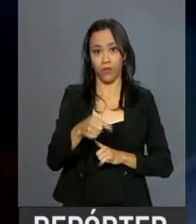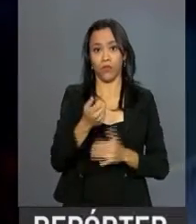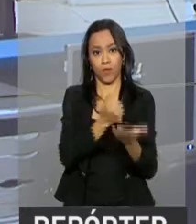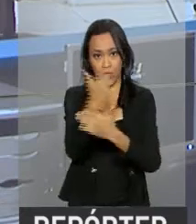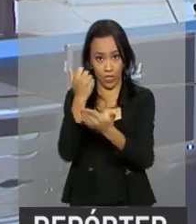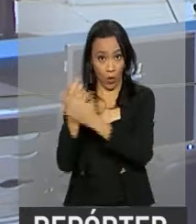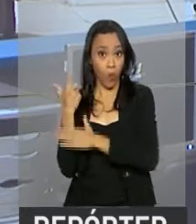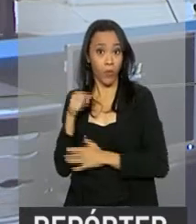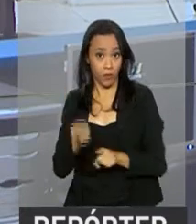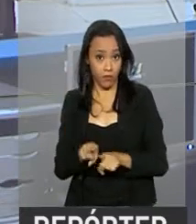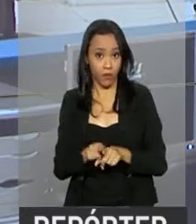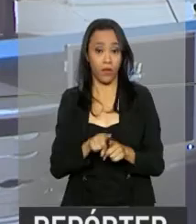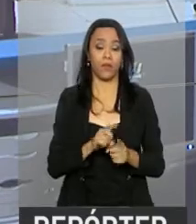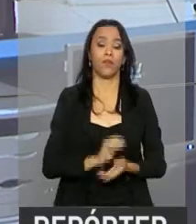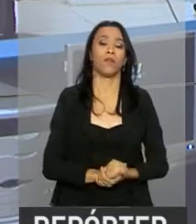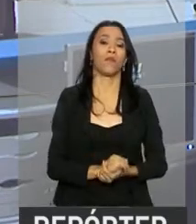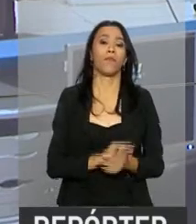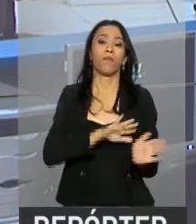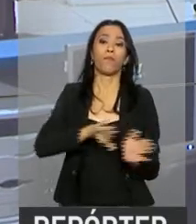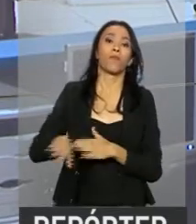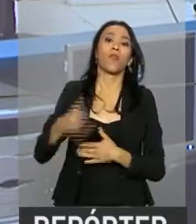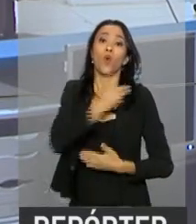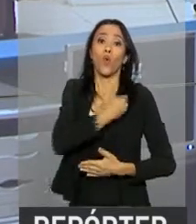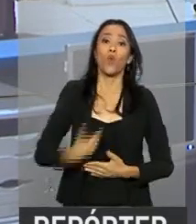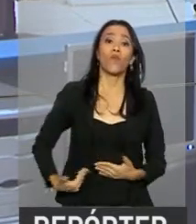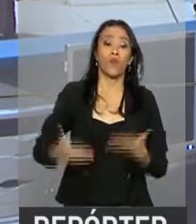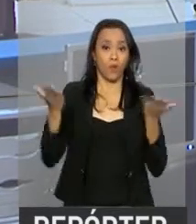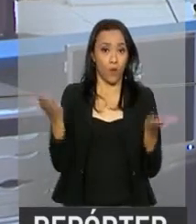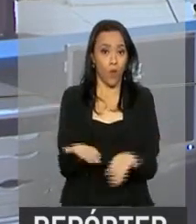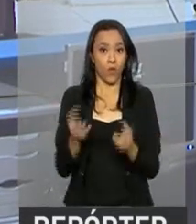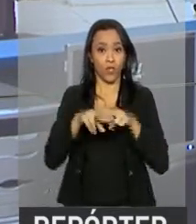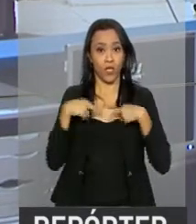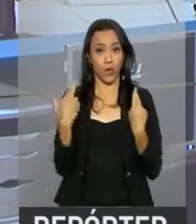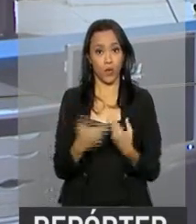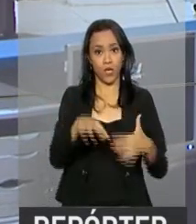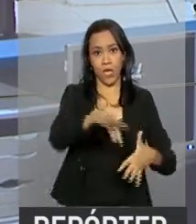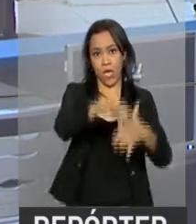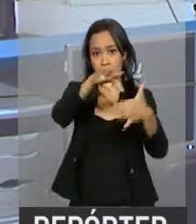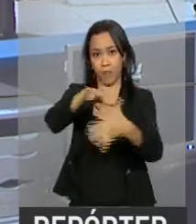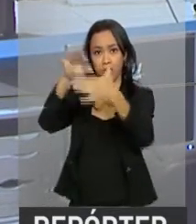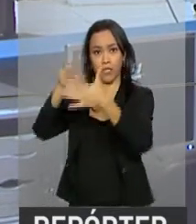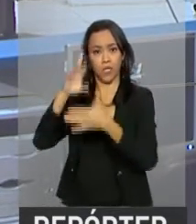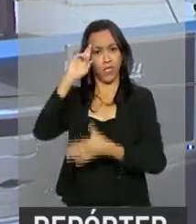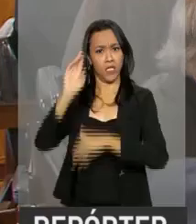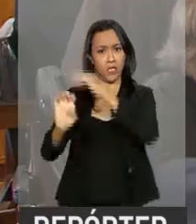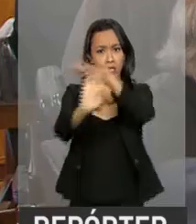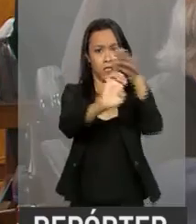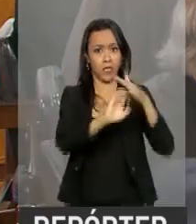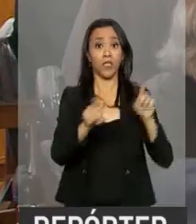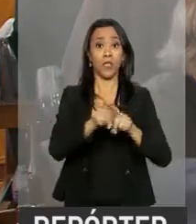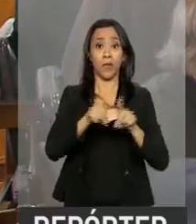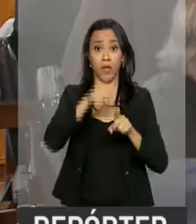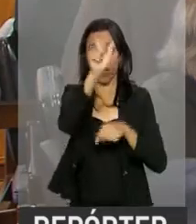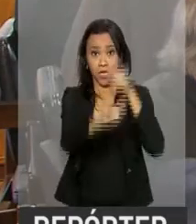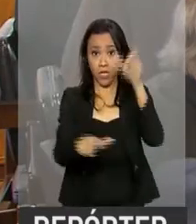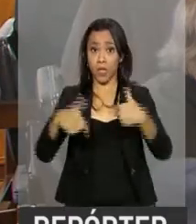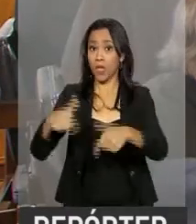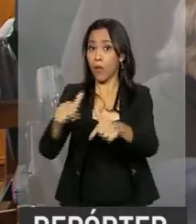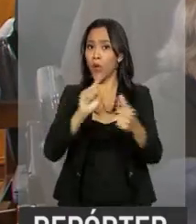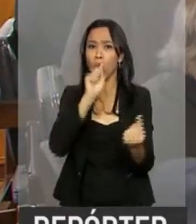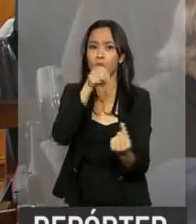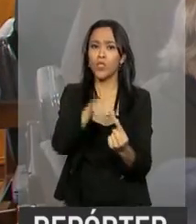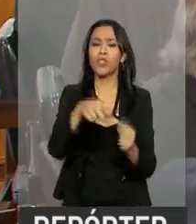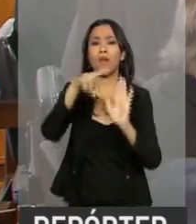afora. O governo se reuniu hoje com representantes dos empresários e dos trabalhadores para discutir o projeto de regulamentação